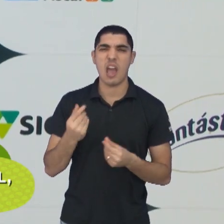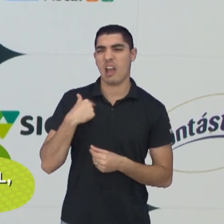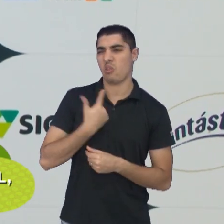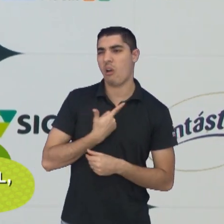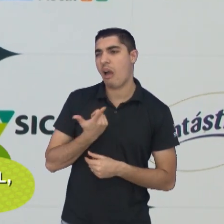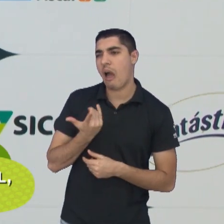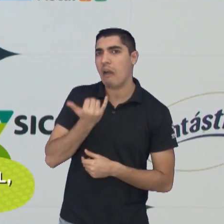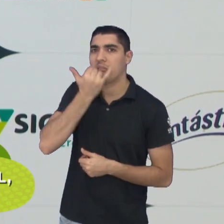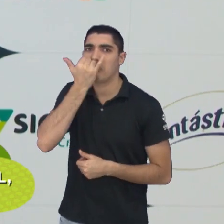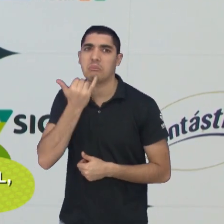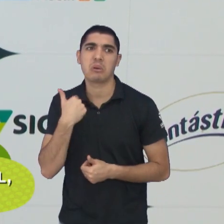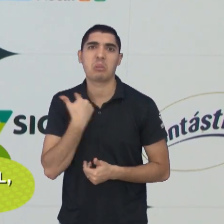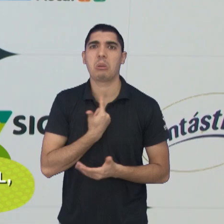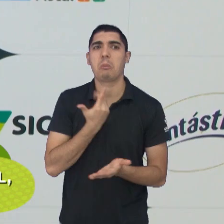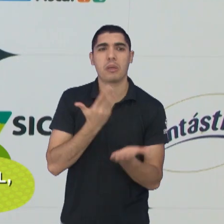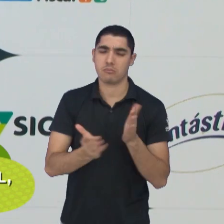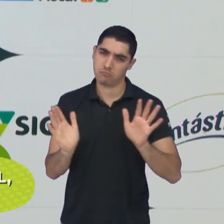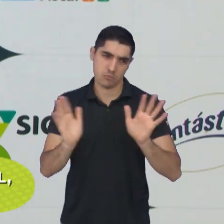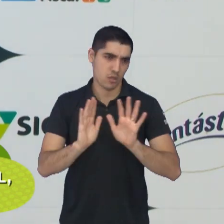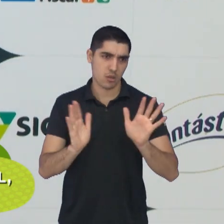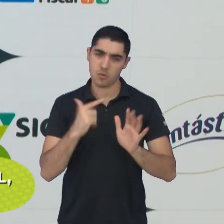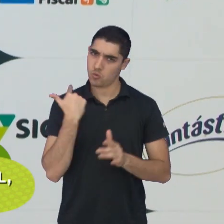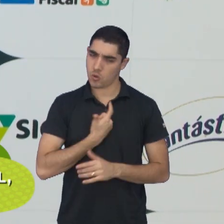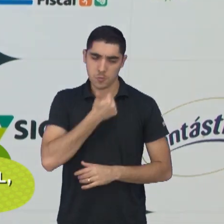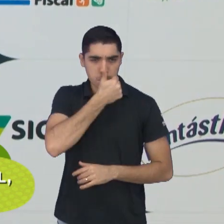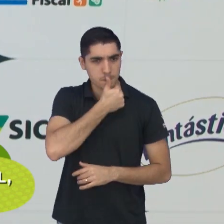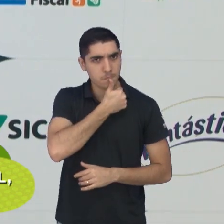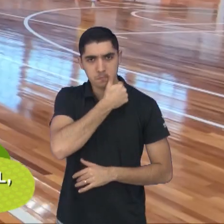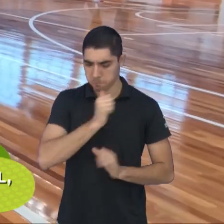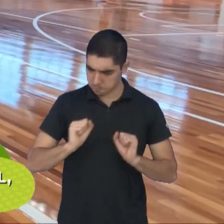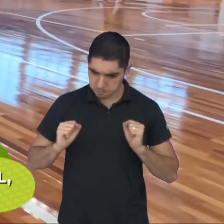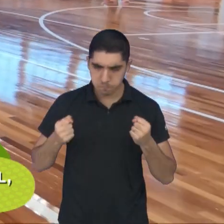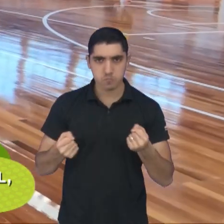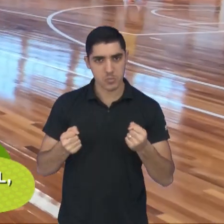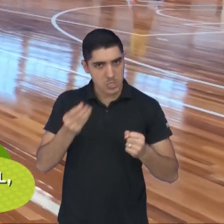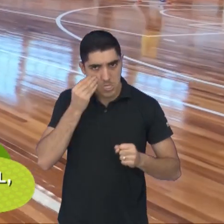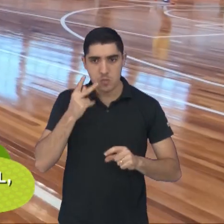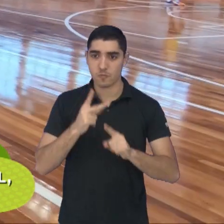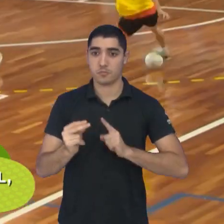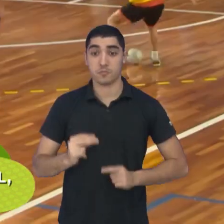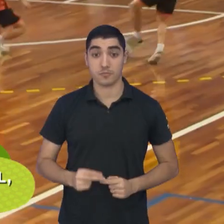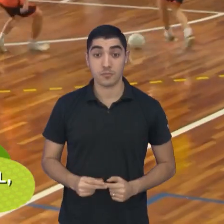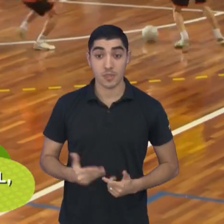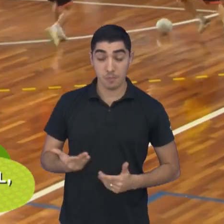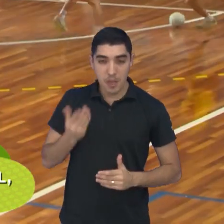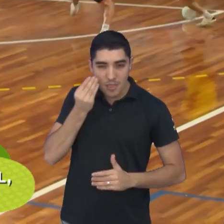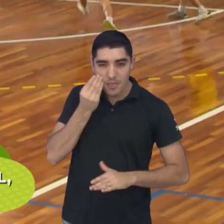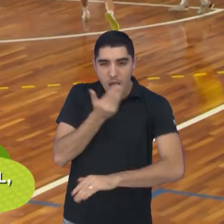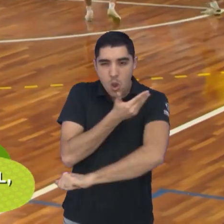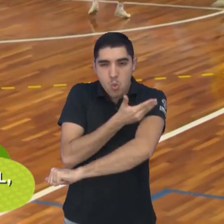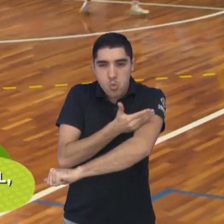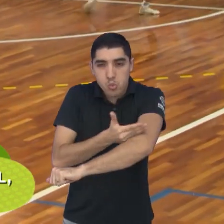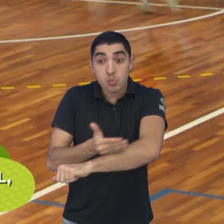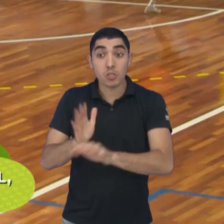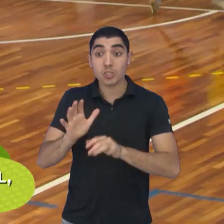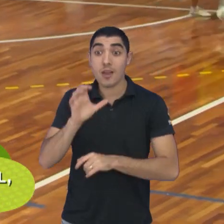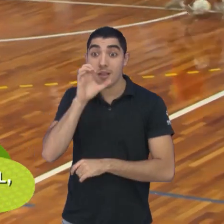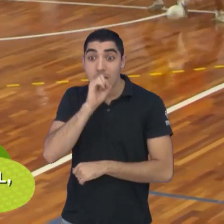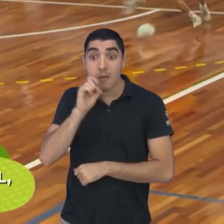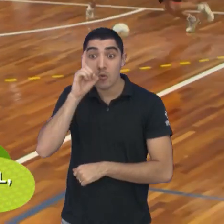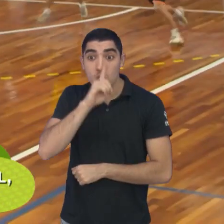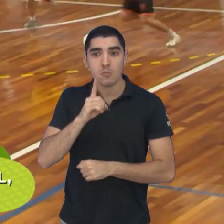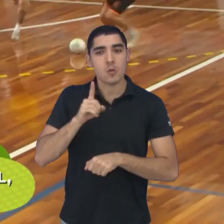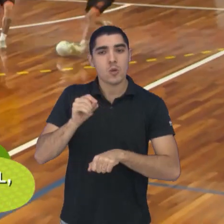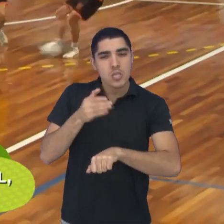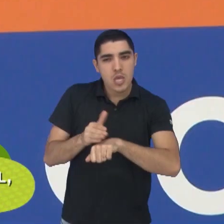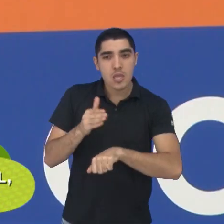né? Então vamos ter que jogar e dar o nosso melhor. Para se ambientar melhor, o time passou o final de semana treinando no